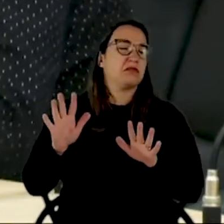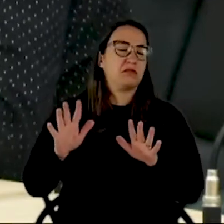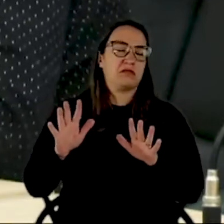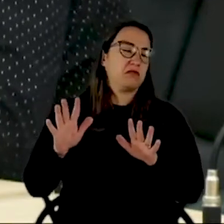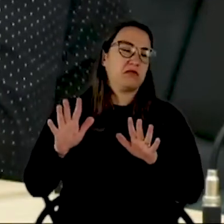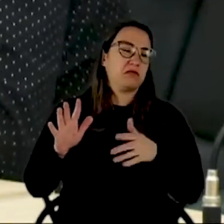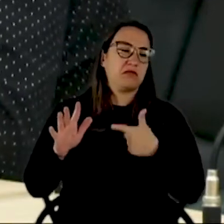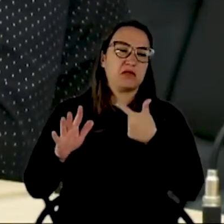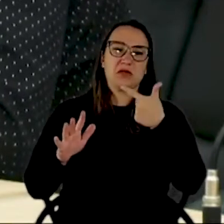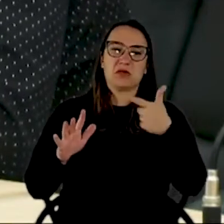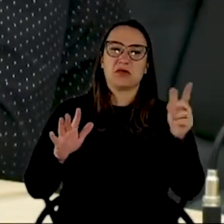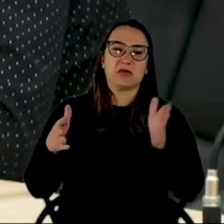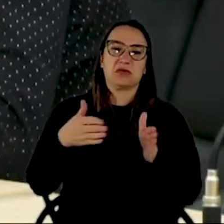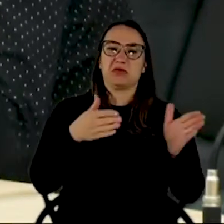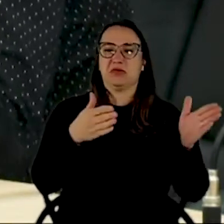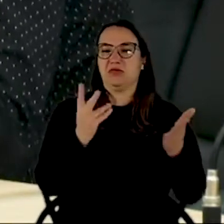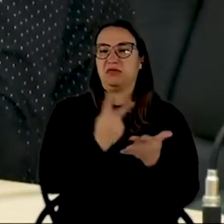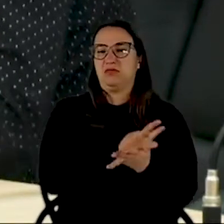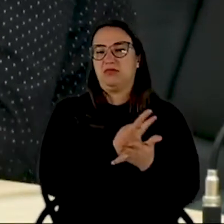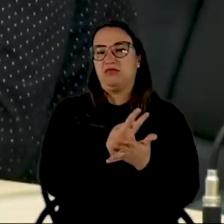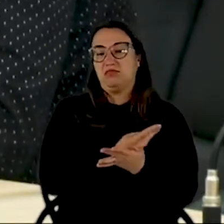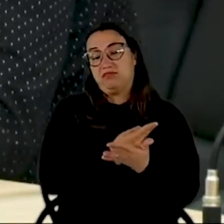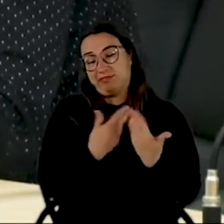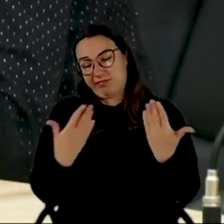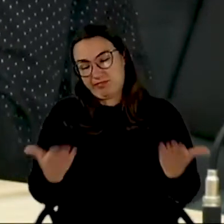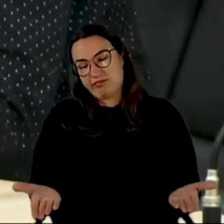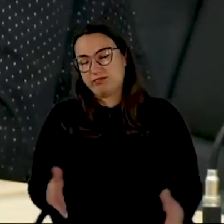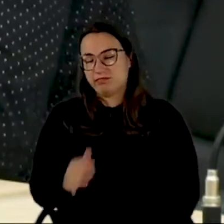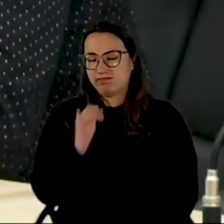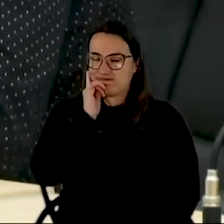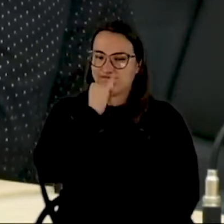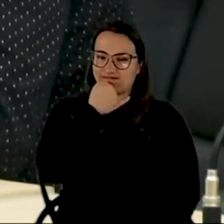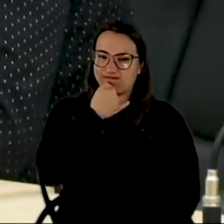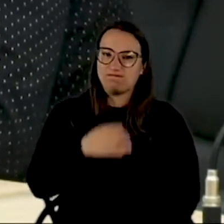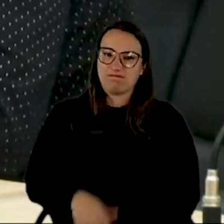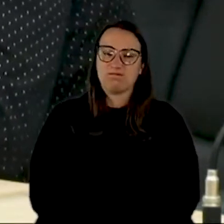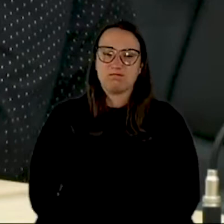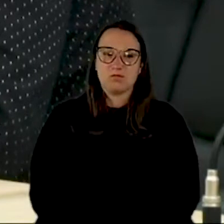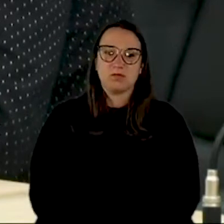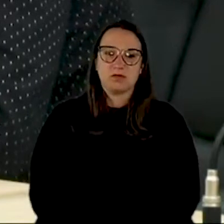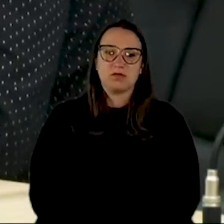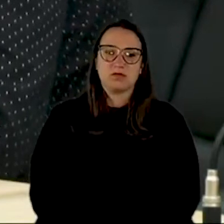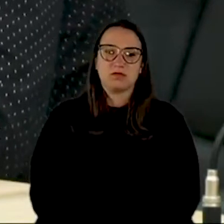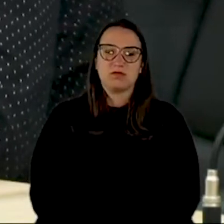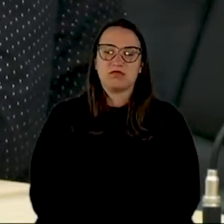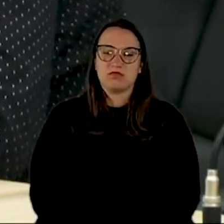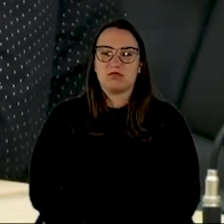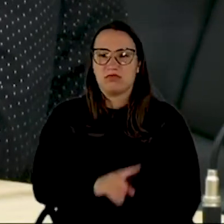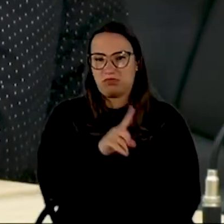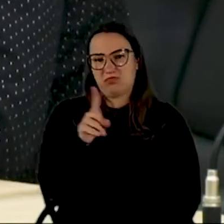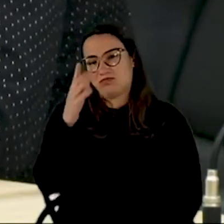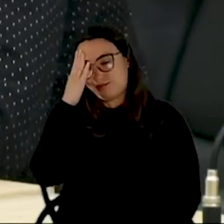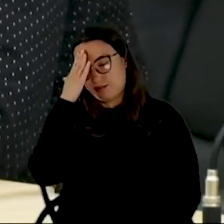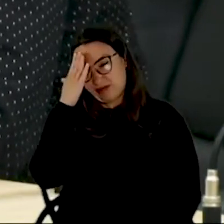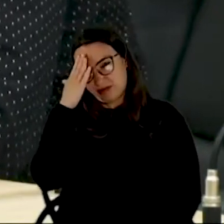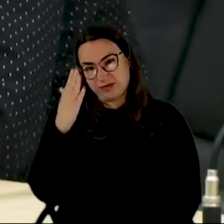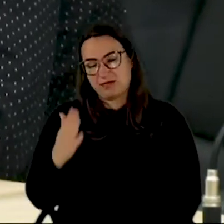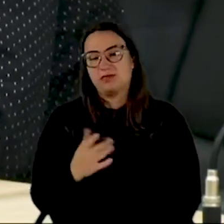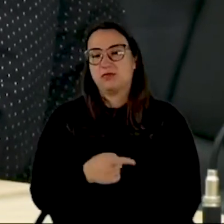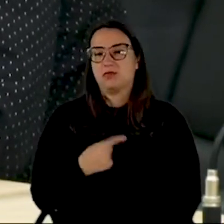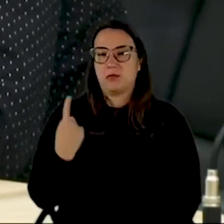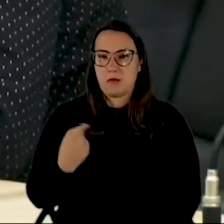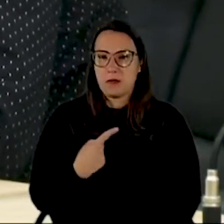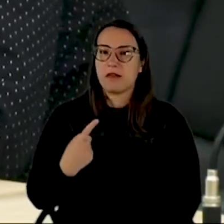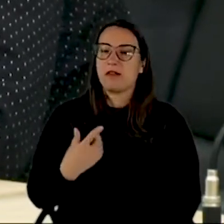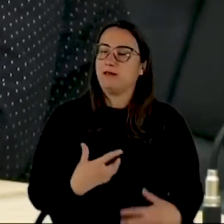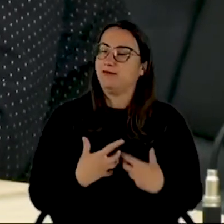outros caminhos, né? E enfim, que vocês todos sabem, né? Então a gente é motivo aí de muito